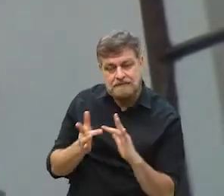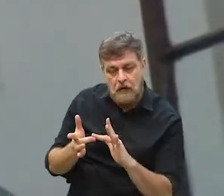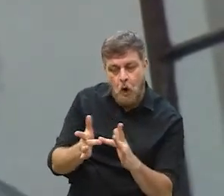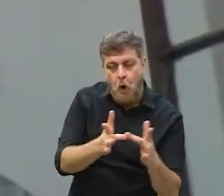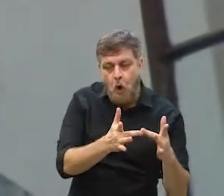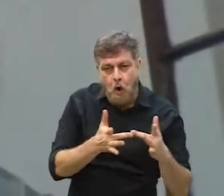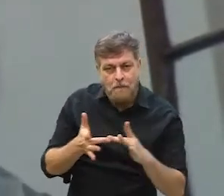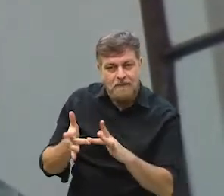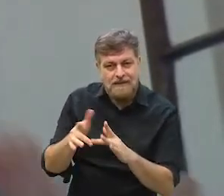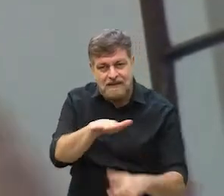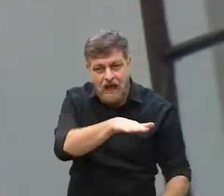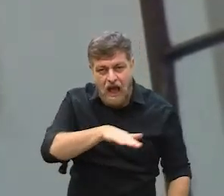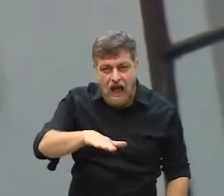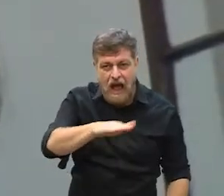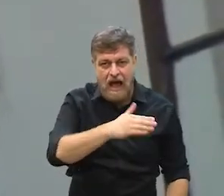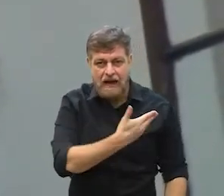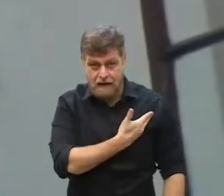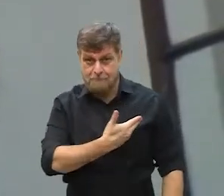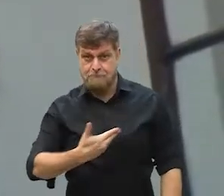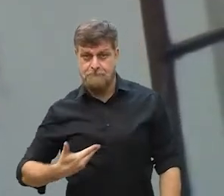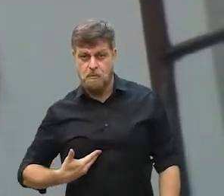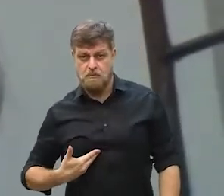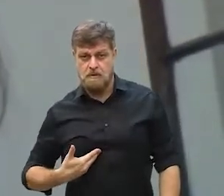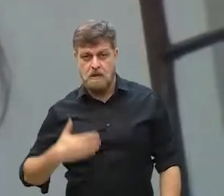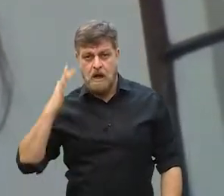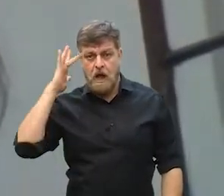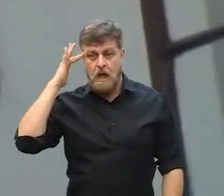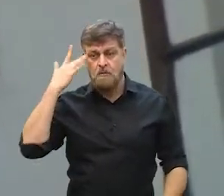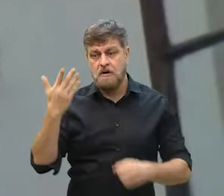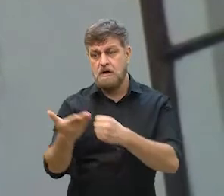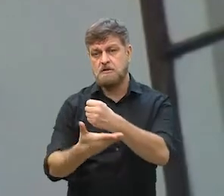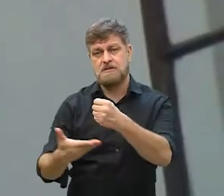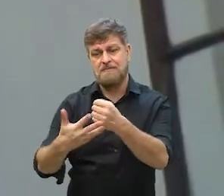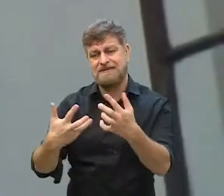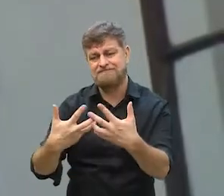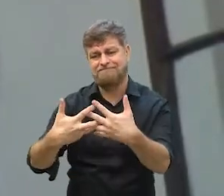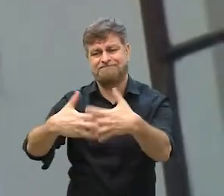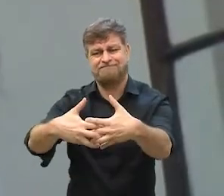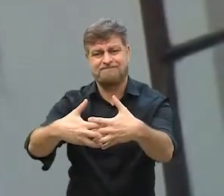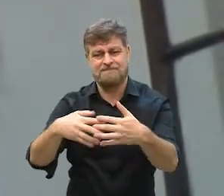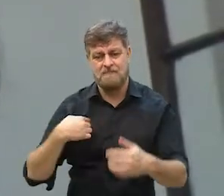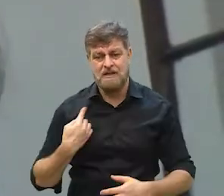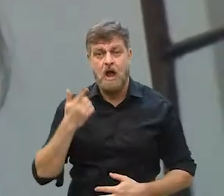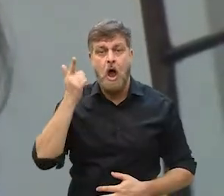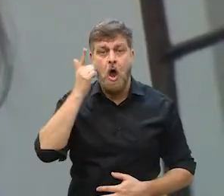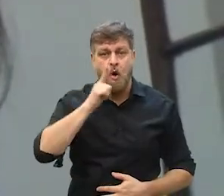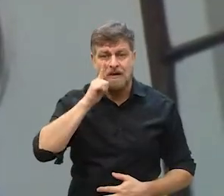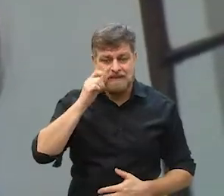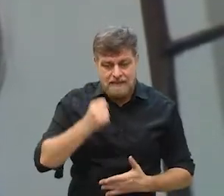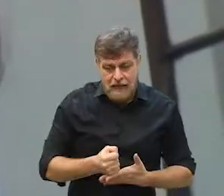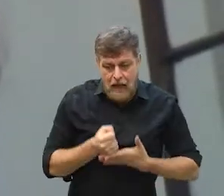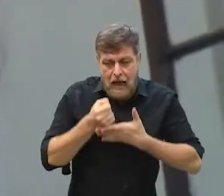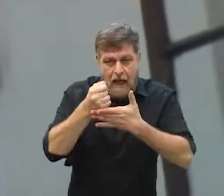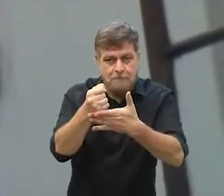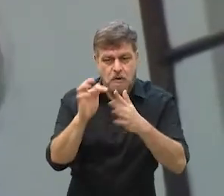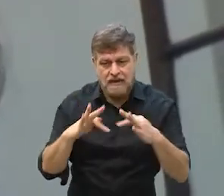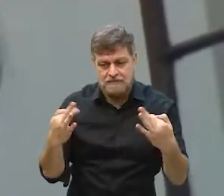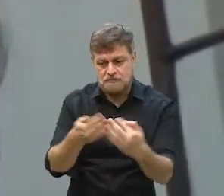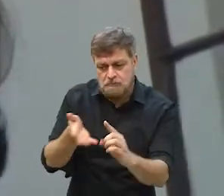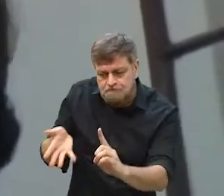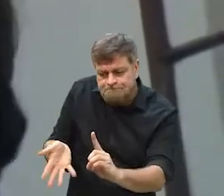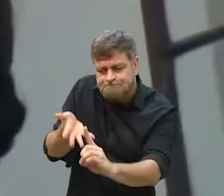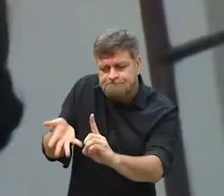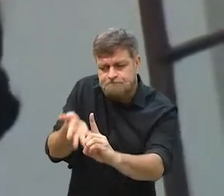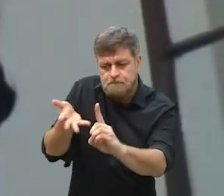do próprio público, eu acho fundamental para poder fazer esse alicerce importante a essas pessoas